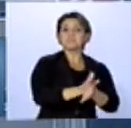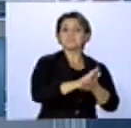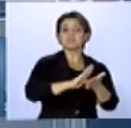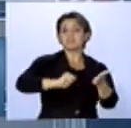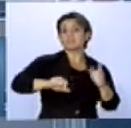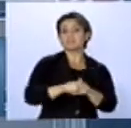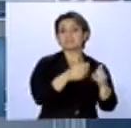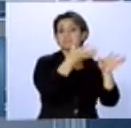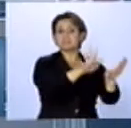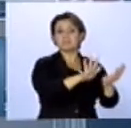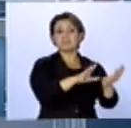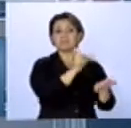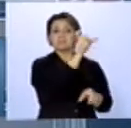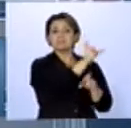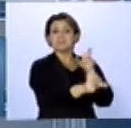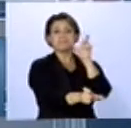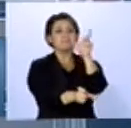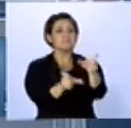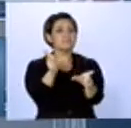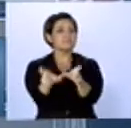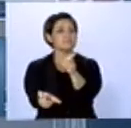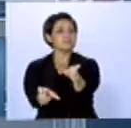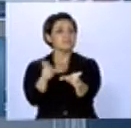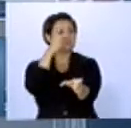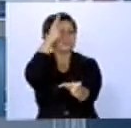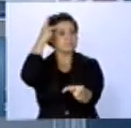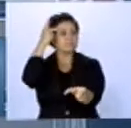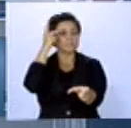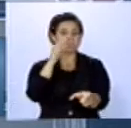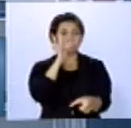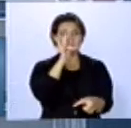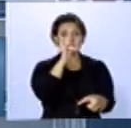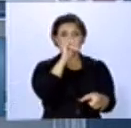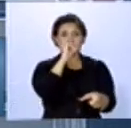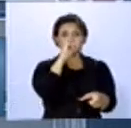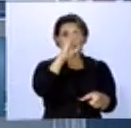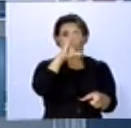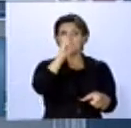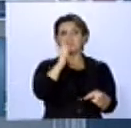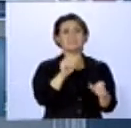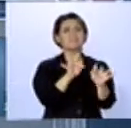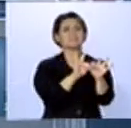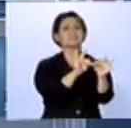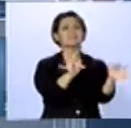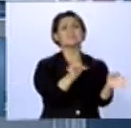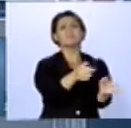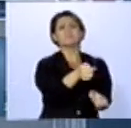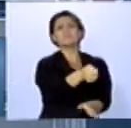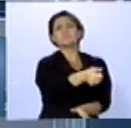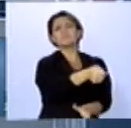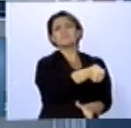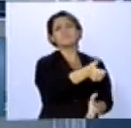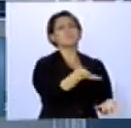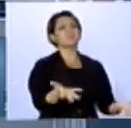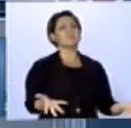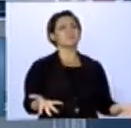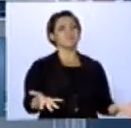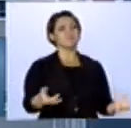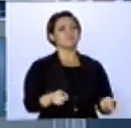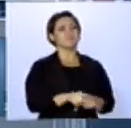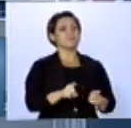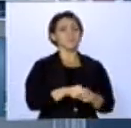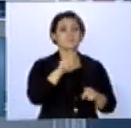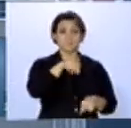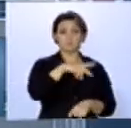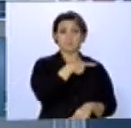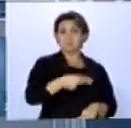autuações e doações de um candidato para outro o número de pessoas físicas que doam no Brasil é irrisório pegando como exemplo a candidatura